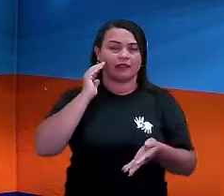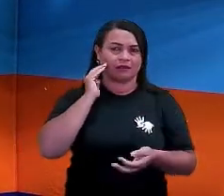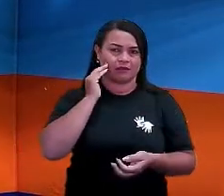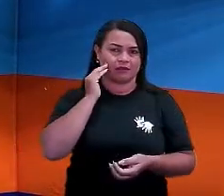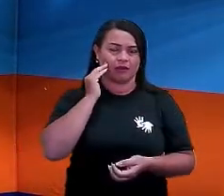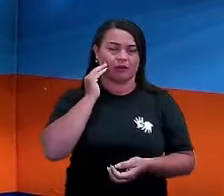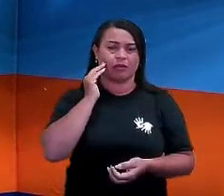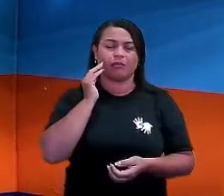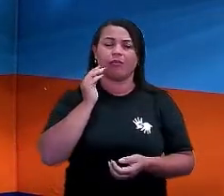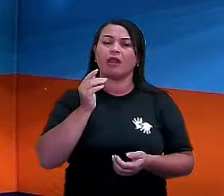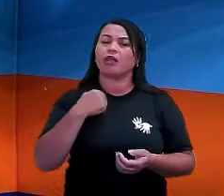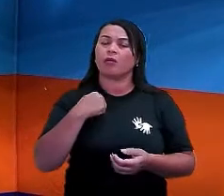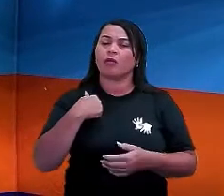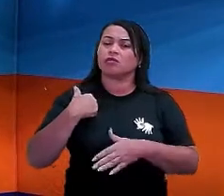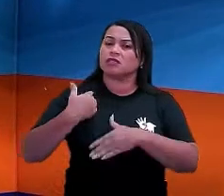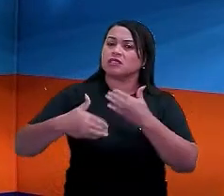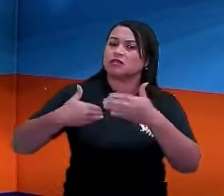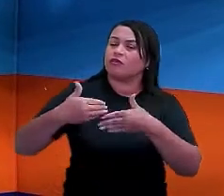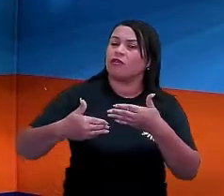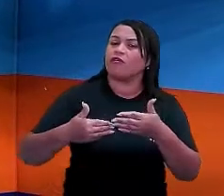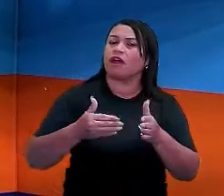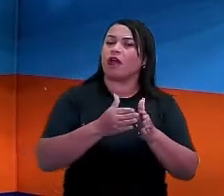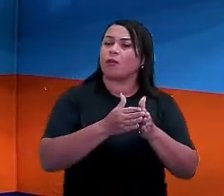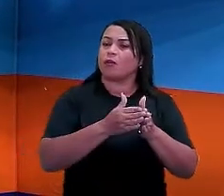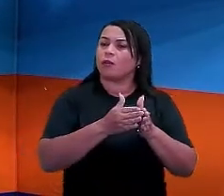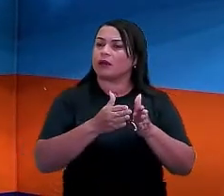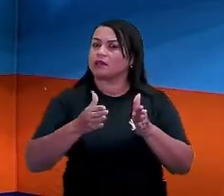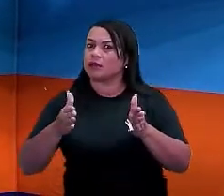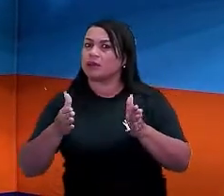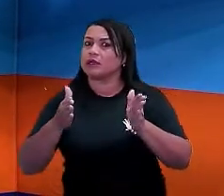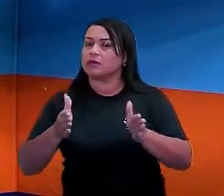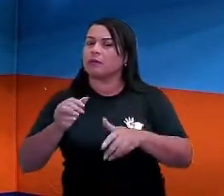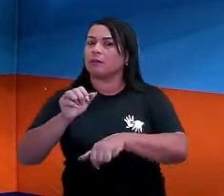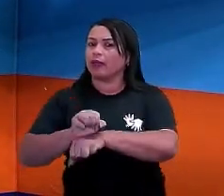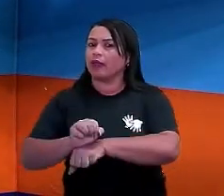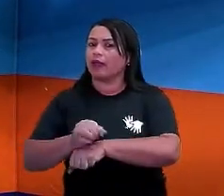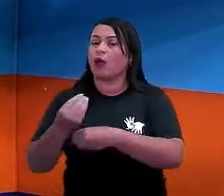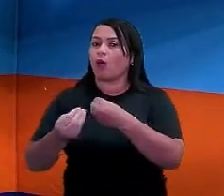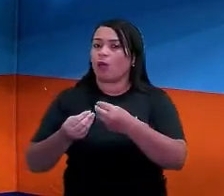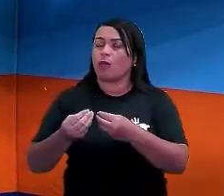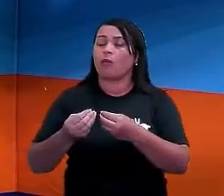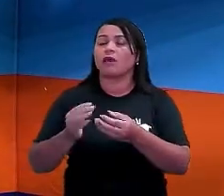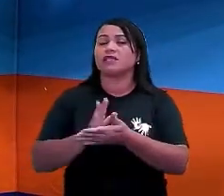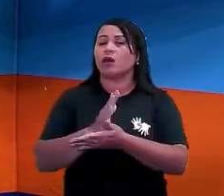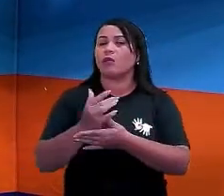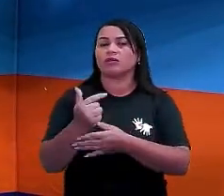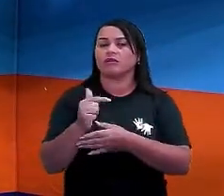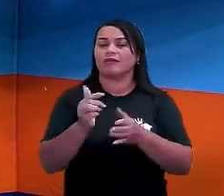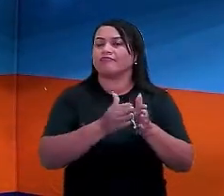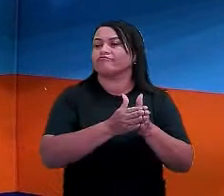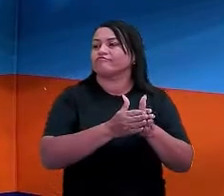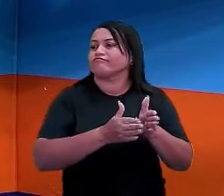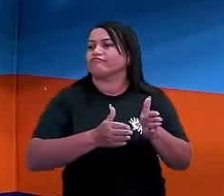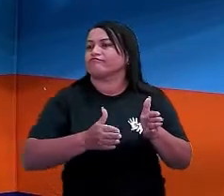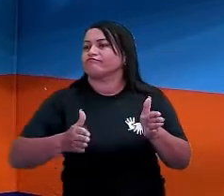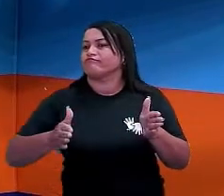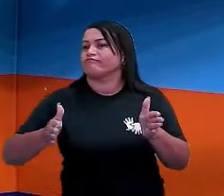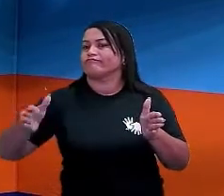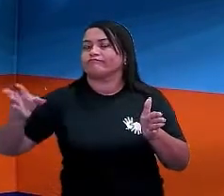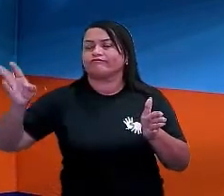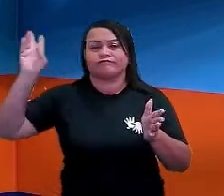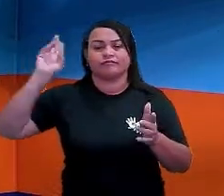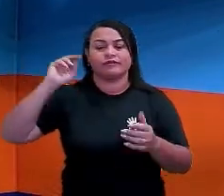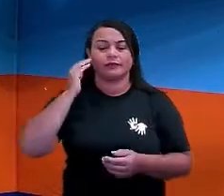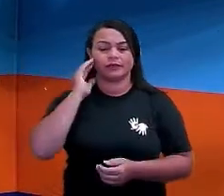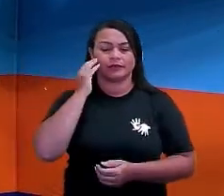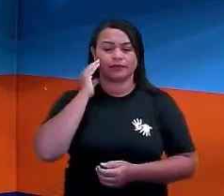para que eu desenvolva aquela sequência limitada. Mas a grande maioria das vezes a gente vai ter aí sequências